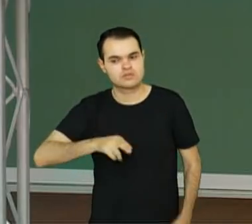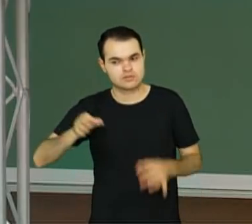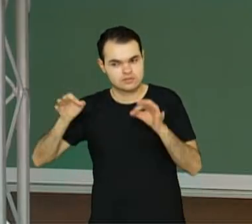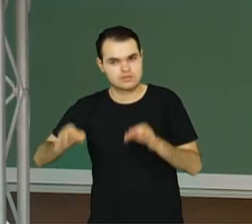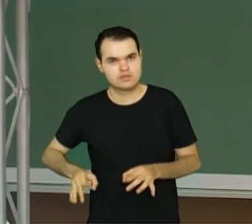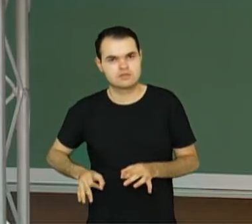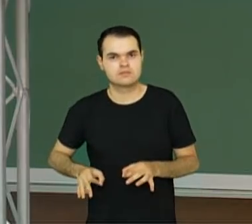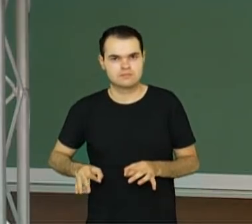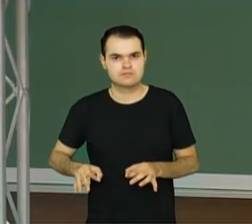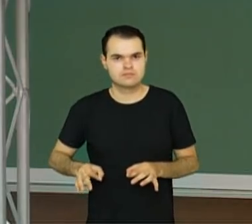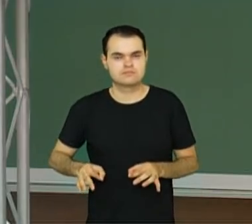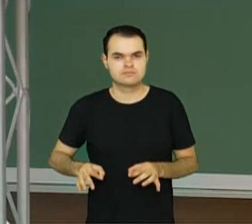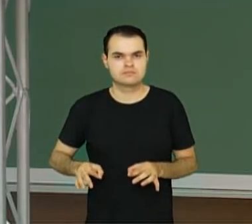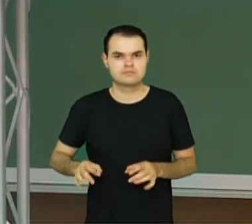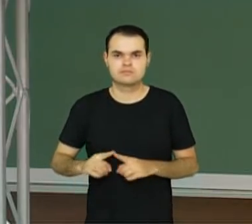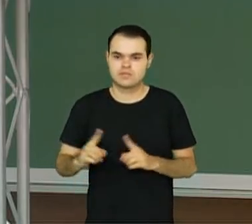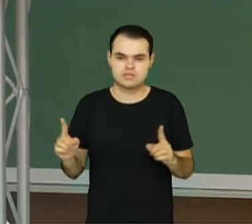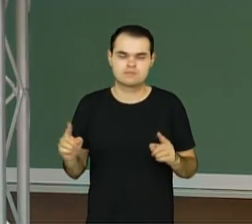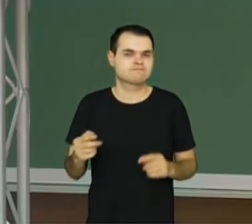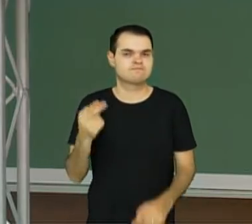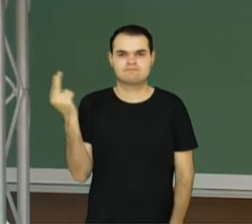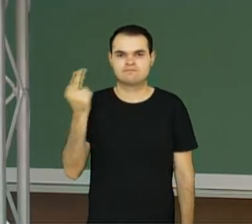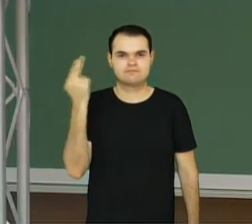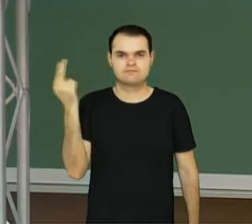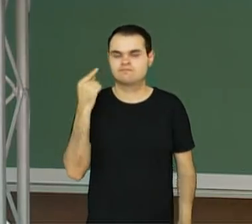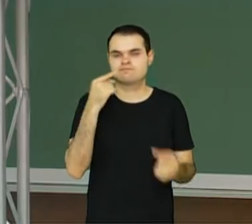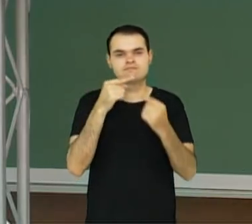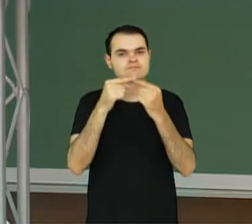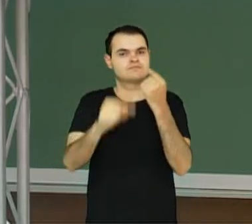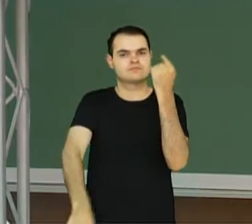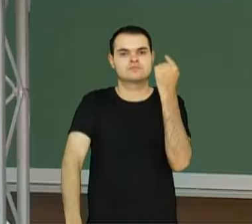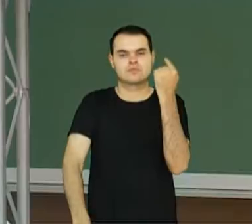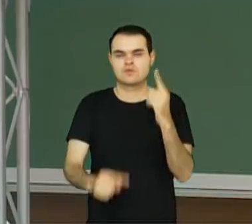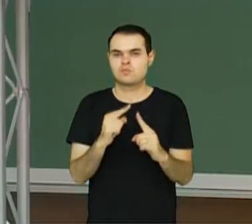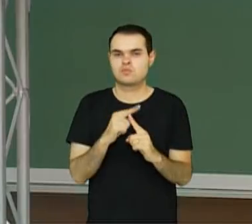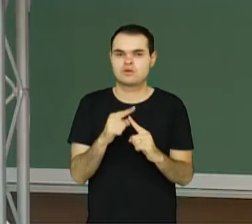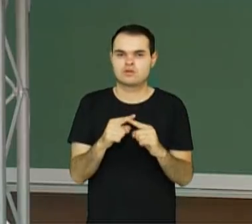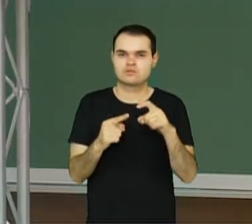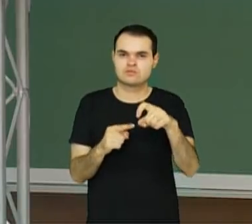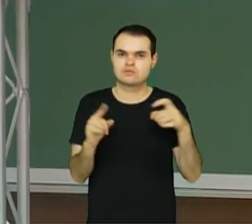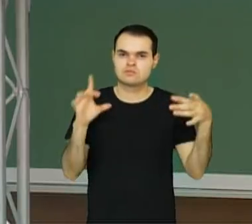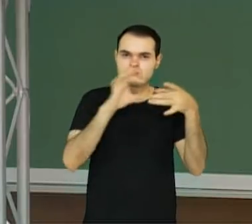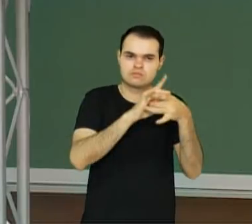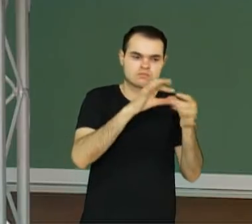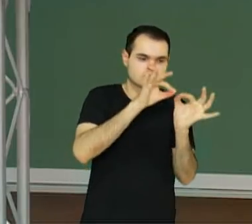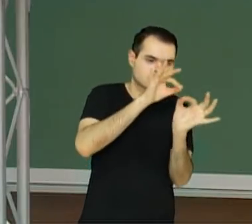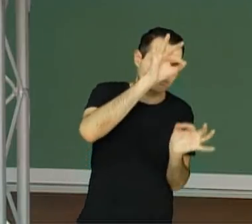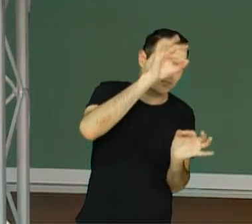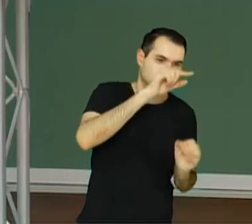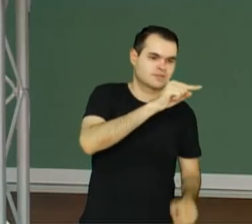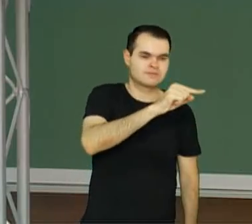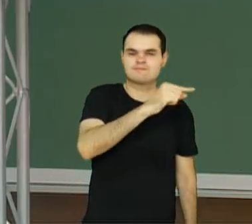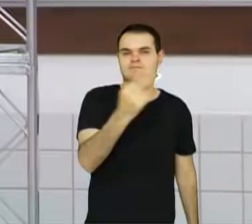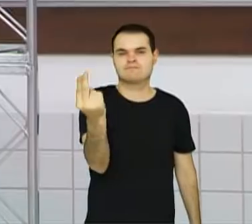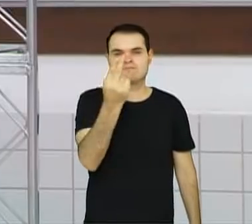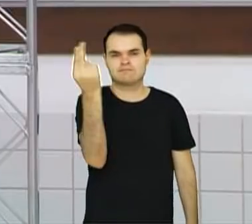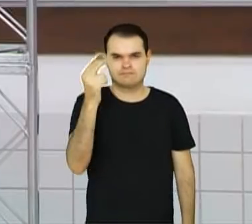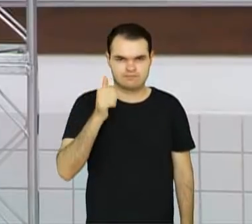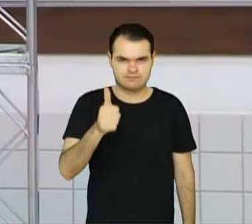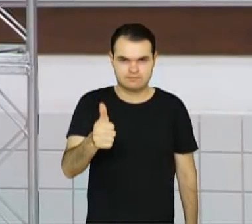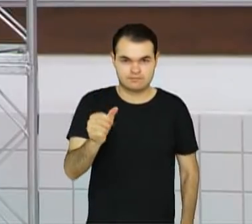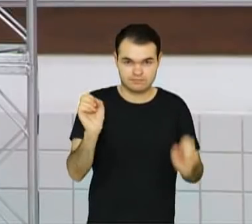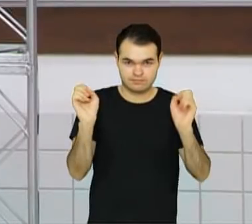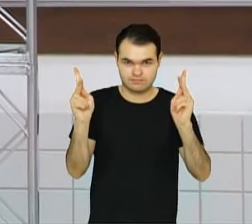correta. Né? Mas mesmo assim eu tenho uma incoerência, porque eu estou amarrando o x com a medida de um lado, que portanto não pode ser negativo.